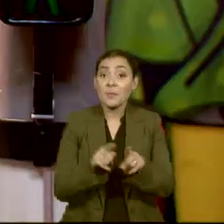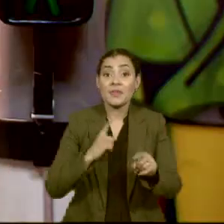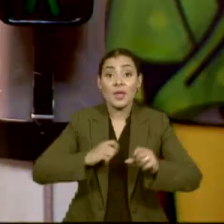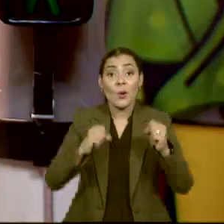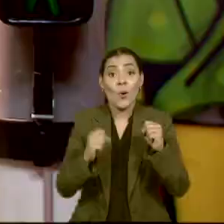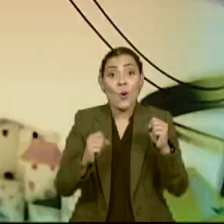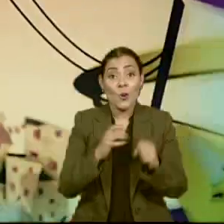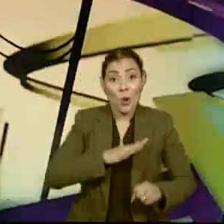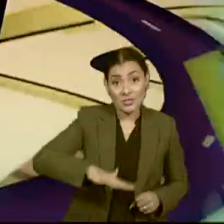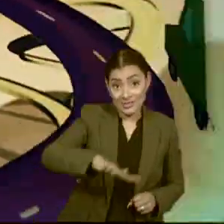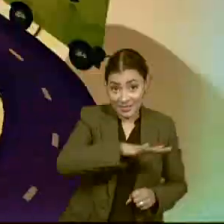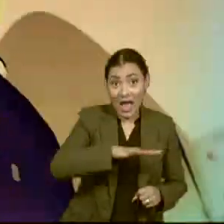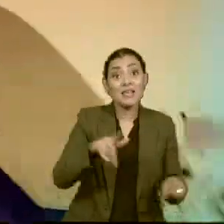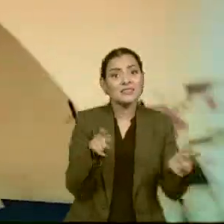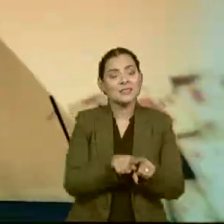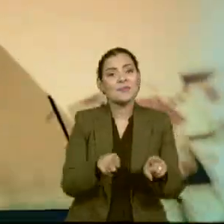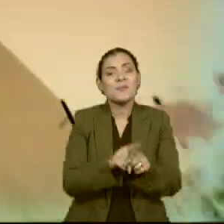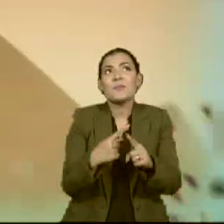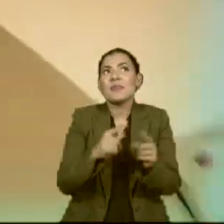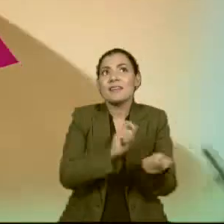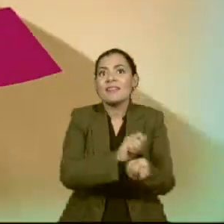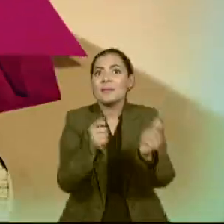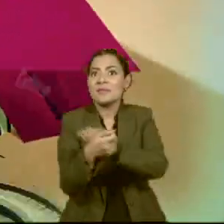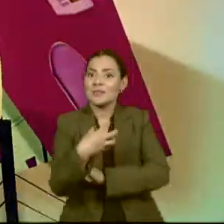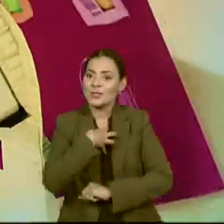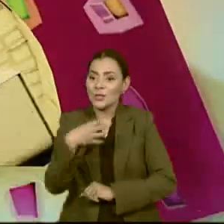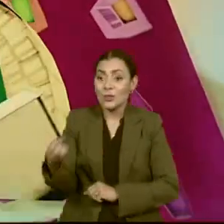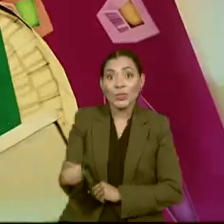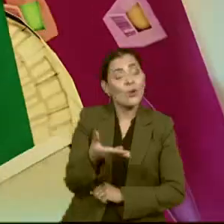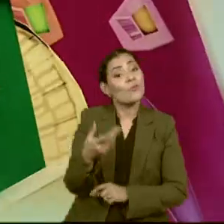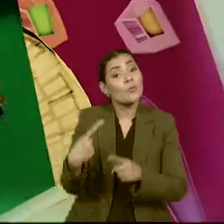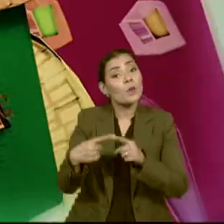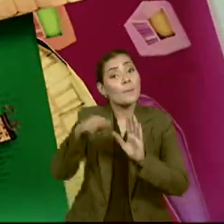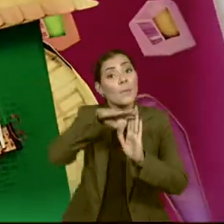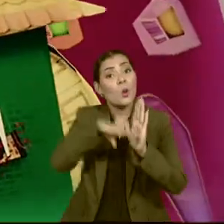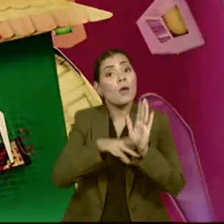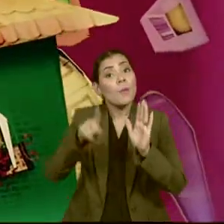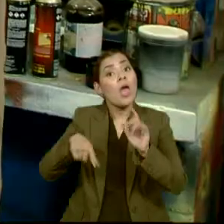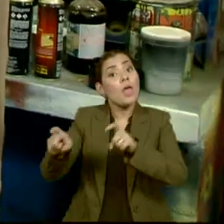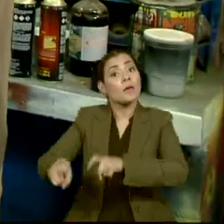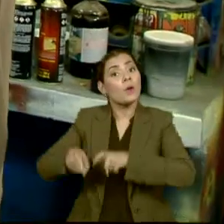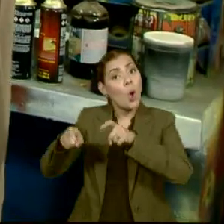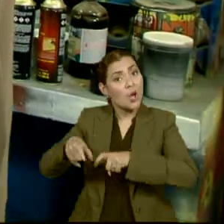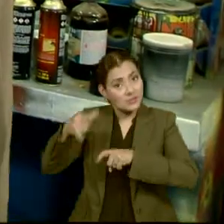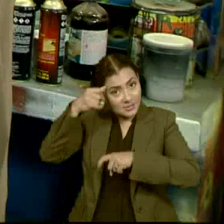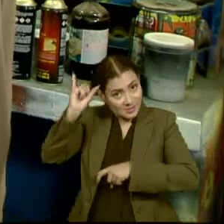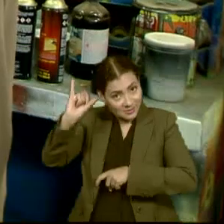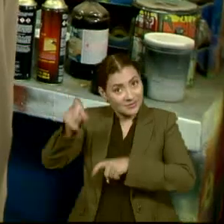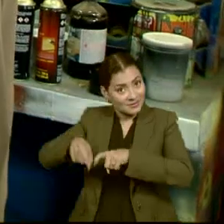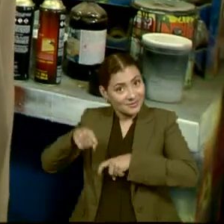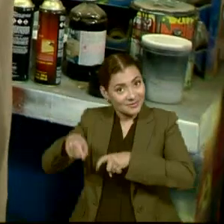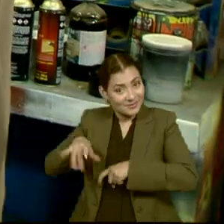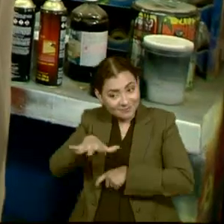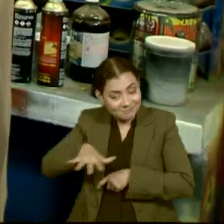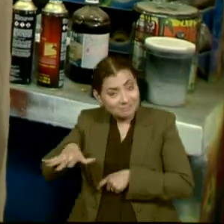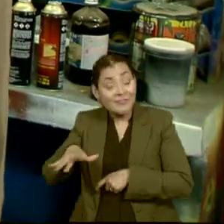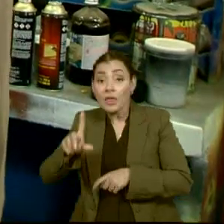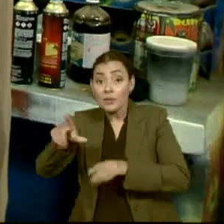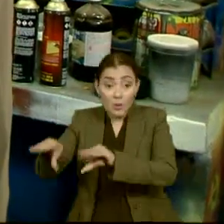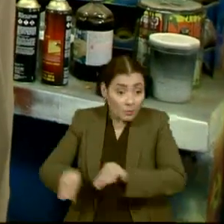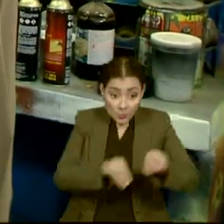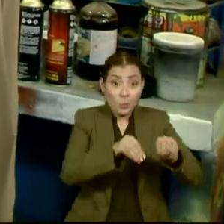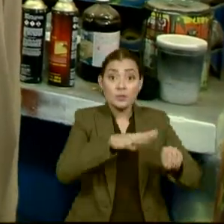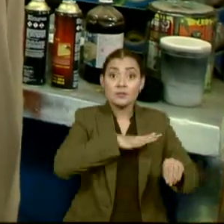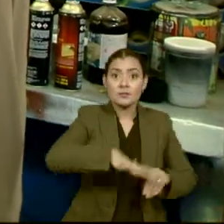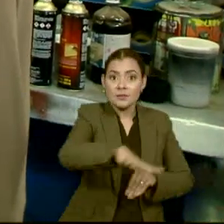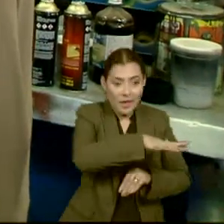Cocoricó na cidade, né? Que eu acho que o programa, ele, inicialmente, ele tá lá no meio rural, né? Quando ele